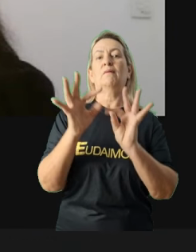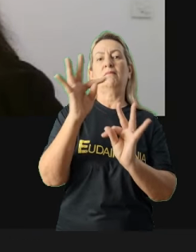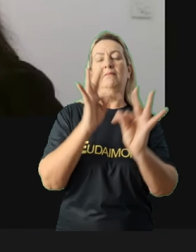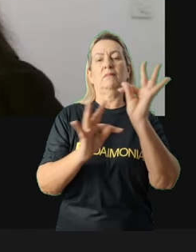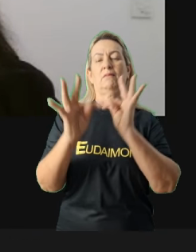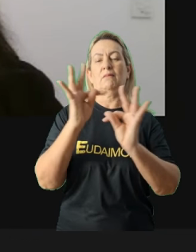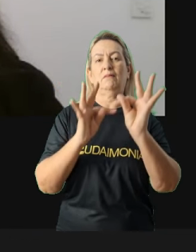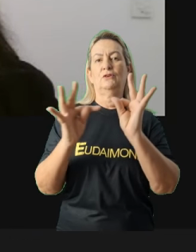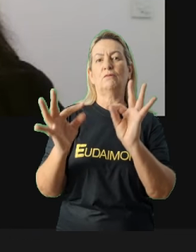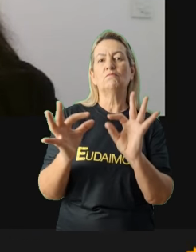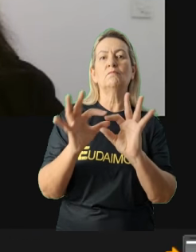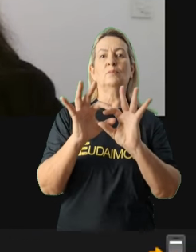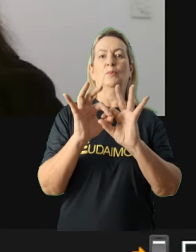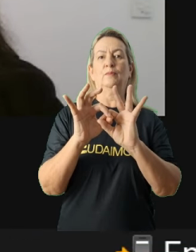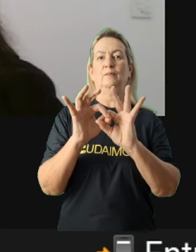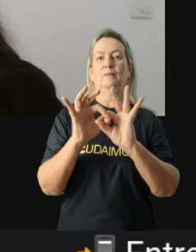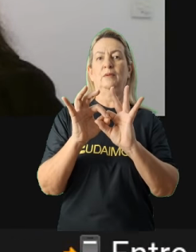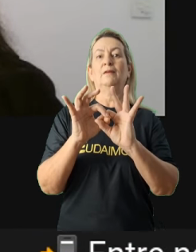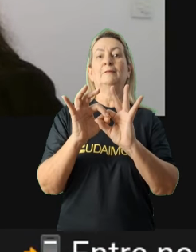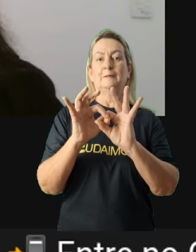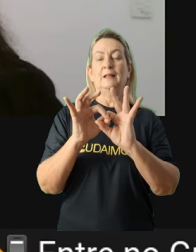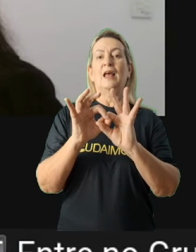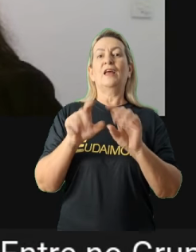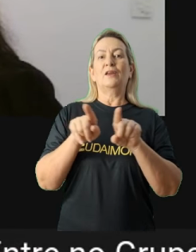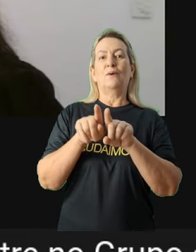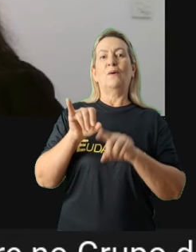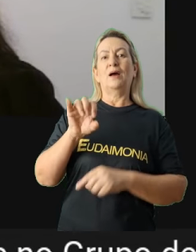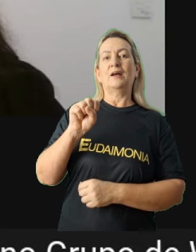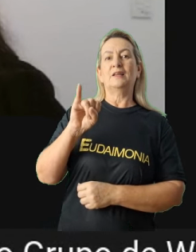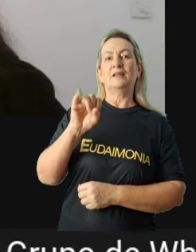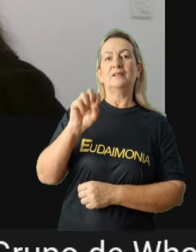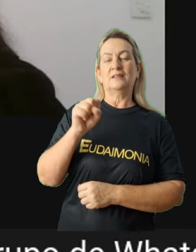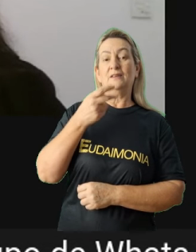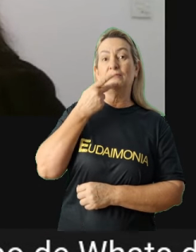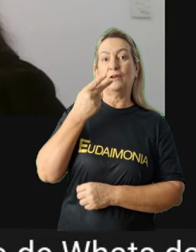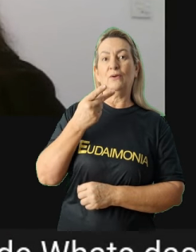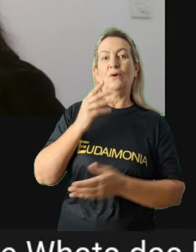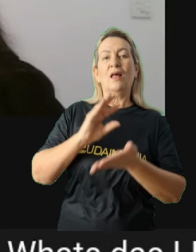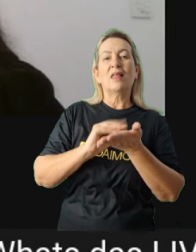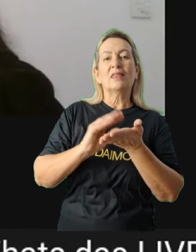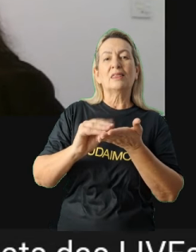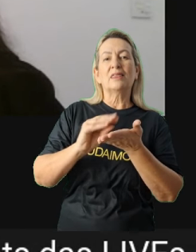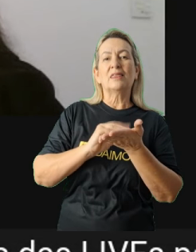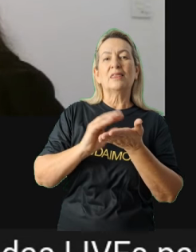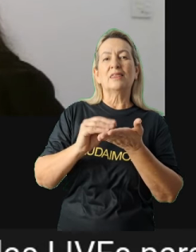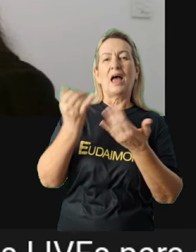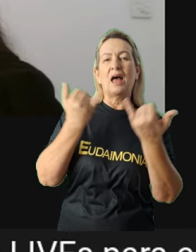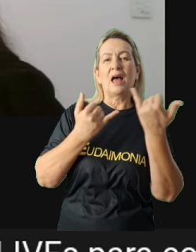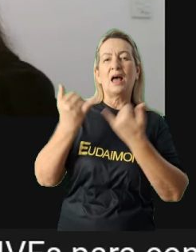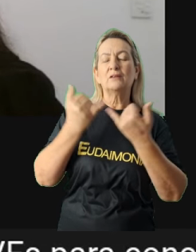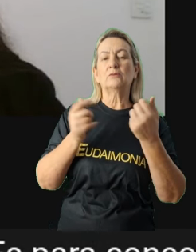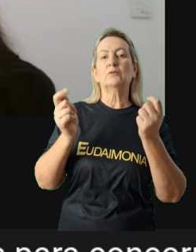da tecnologia, sabe? Que daí vem a Isis falando dos dados que podem ser utilizados, ou o